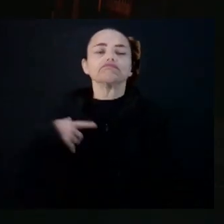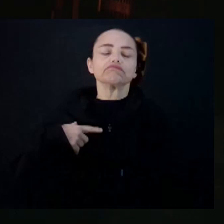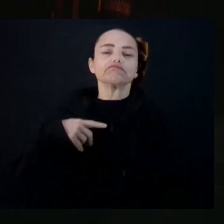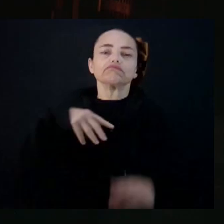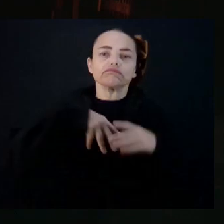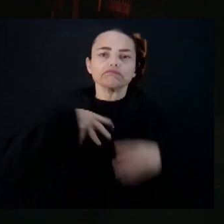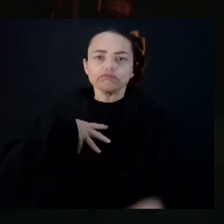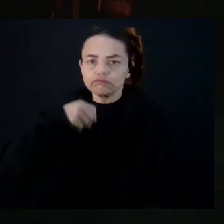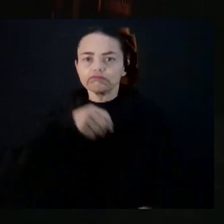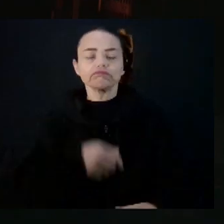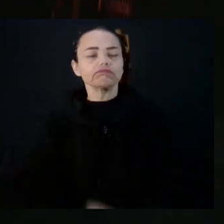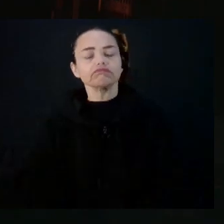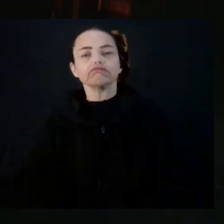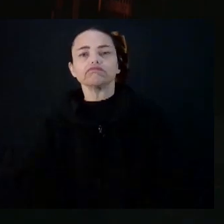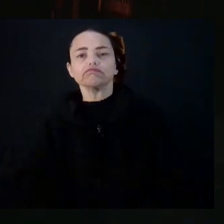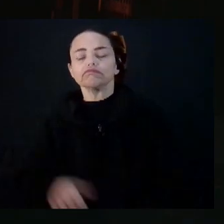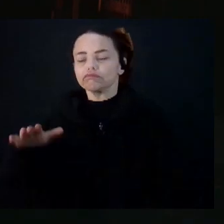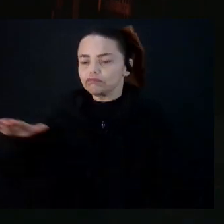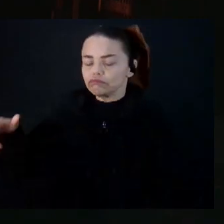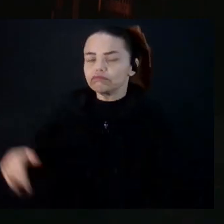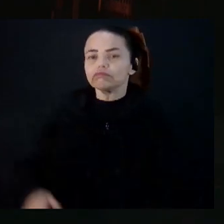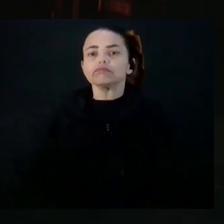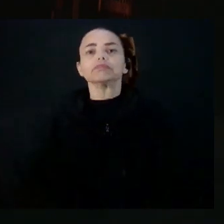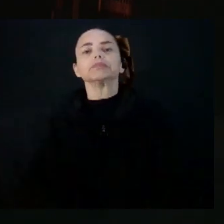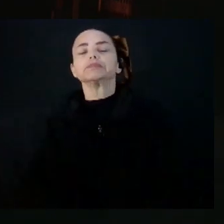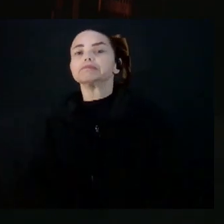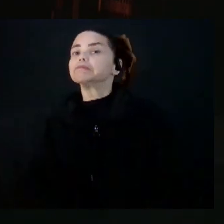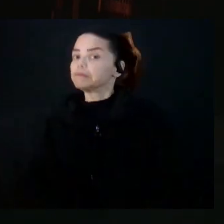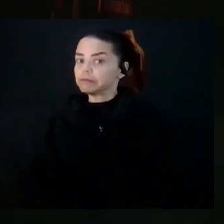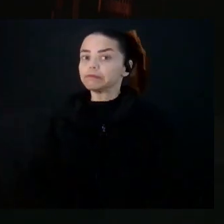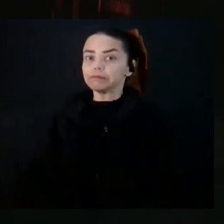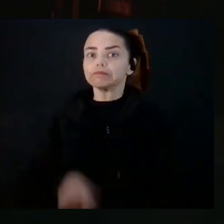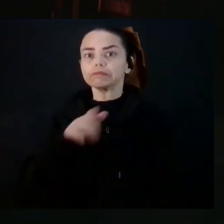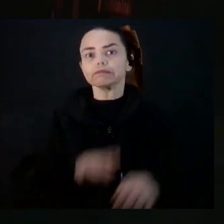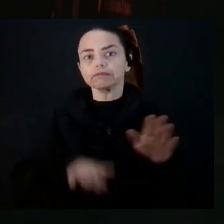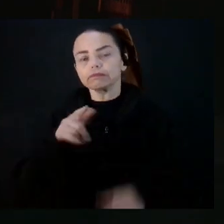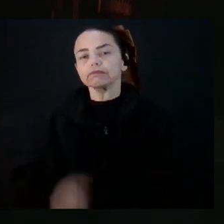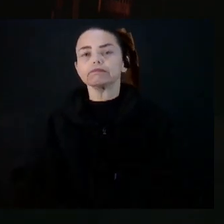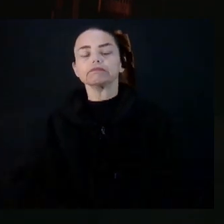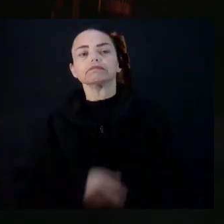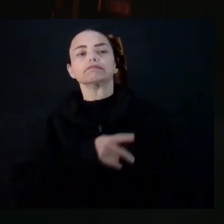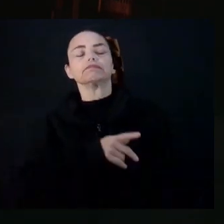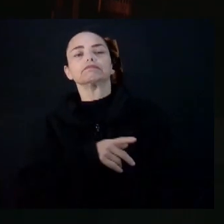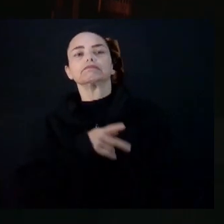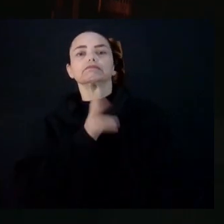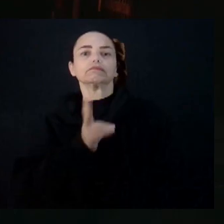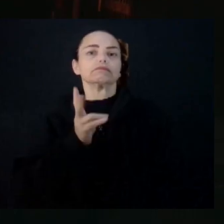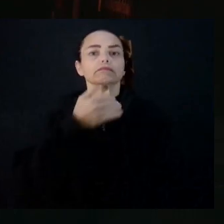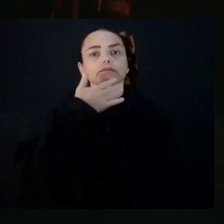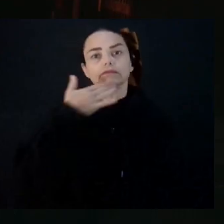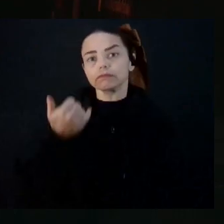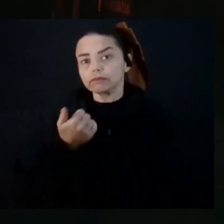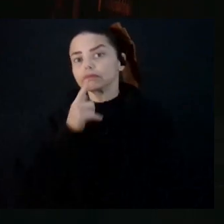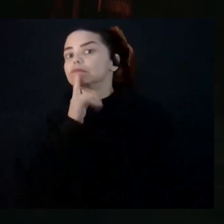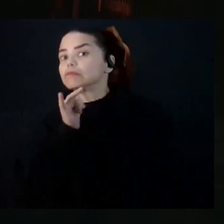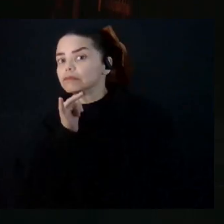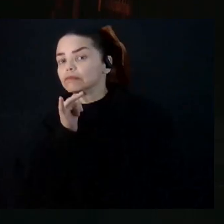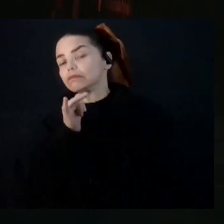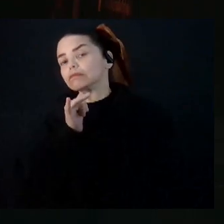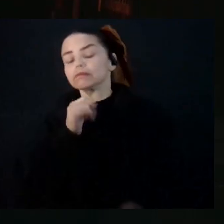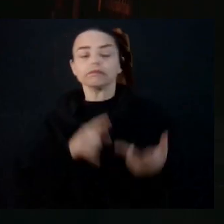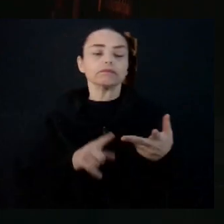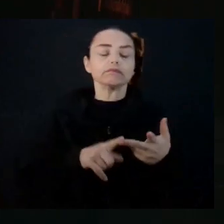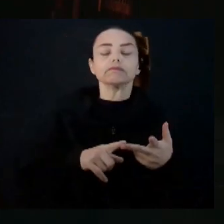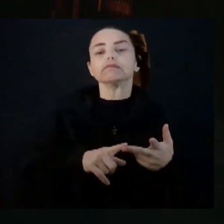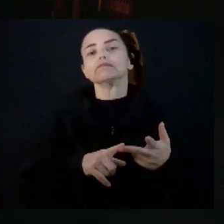seu filho, a sua criança, o seu adolescente? E às vezes nem sempre o que é melhor para os pais é melhor para a criança. E o que a